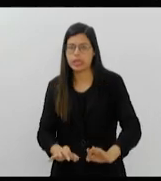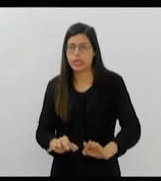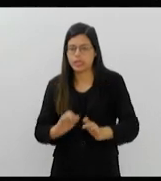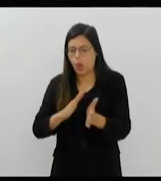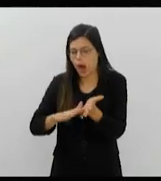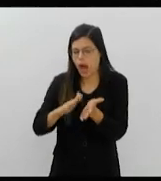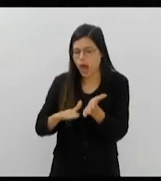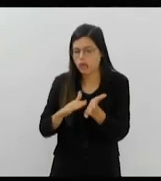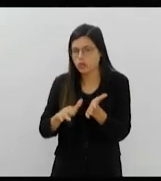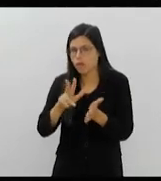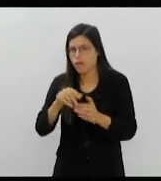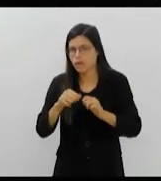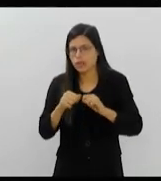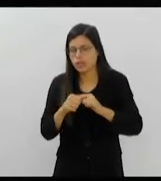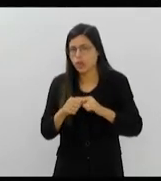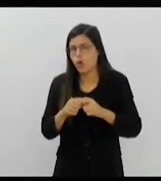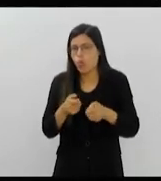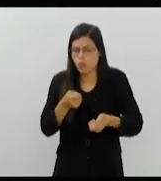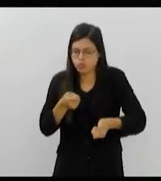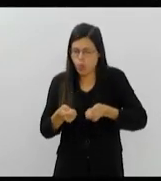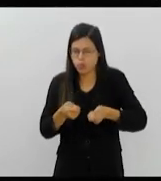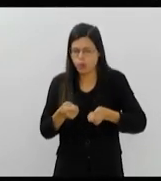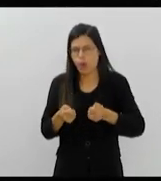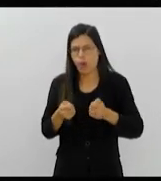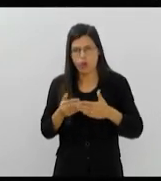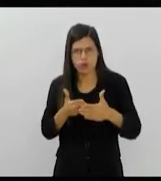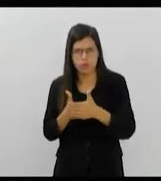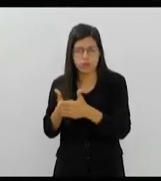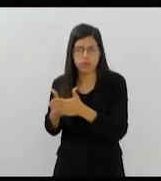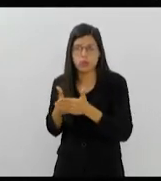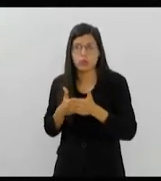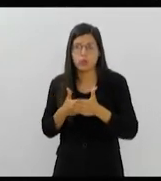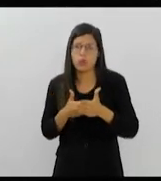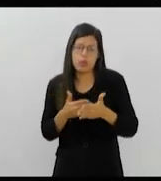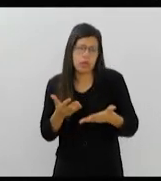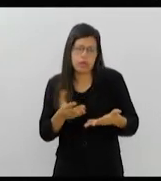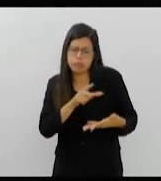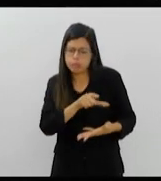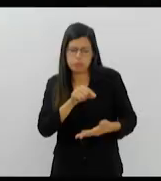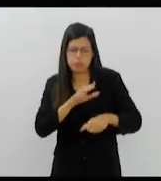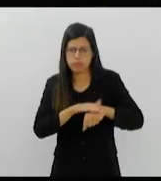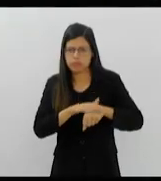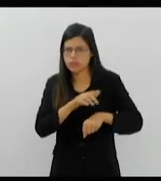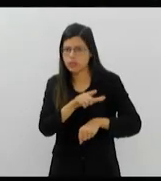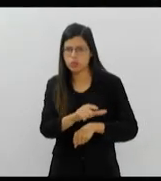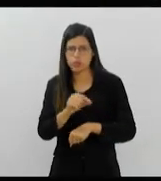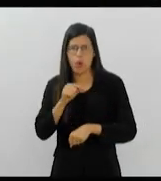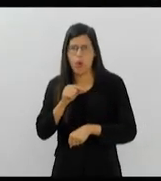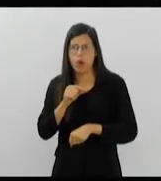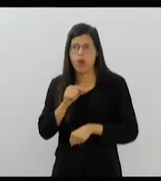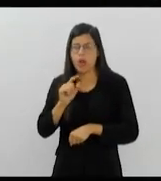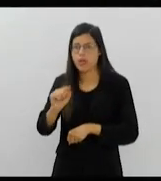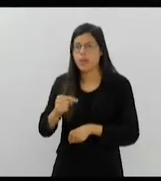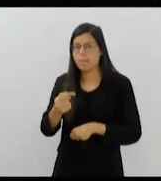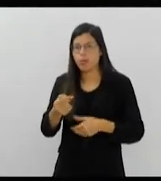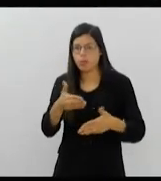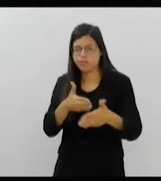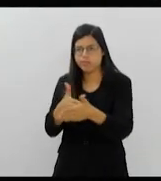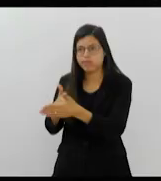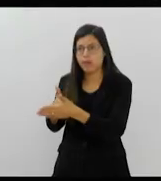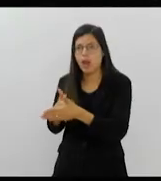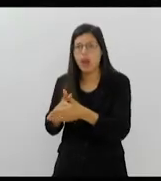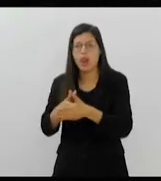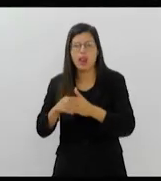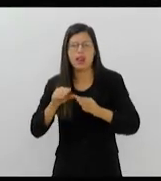realizada, eu contingencio. E ele leva o contingenciamento ao nível que ele quiser. Aí chega depois do contingenciamento, ele